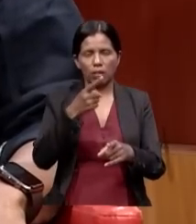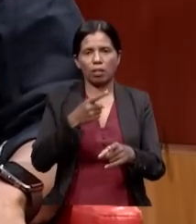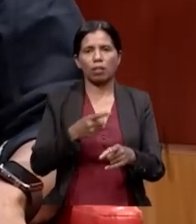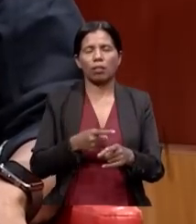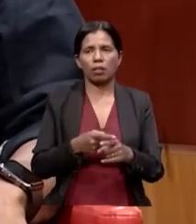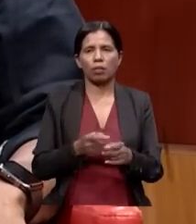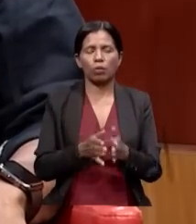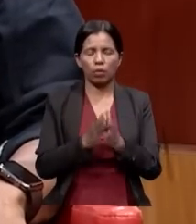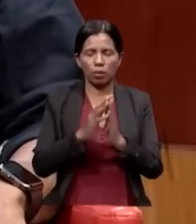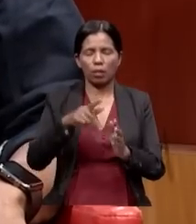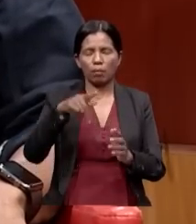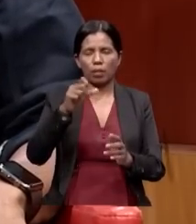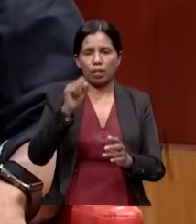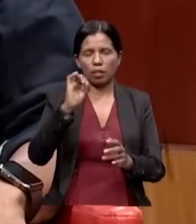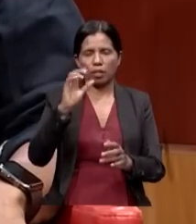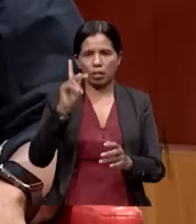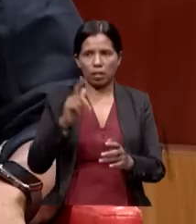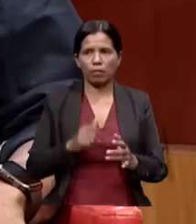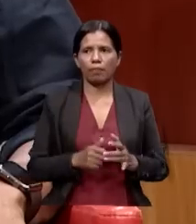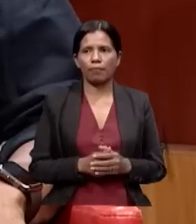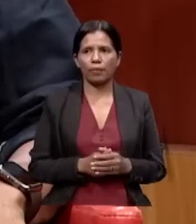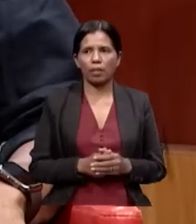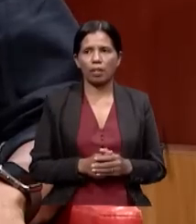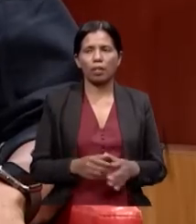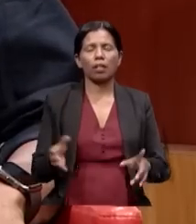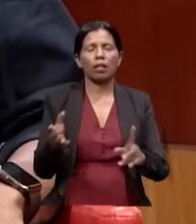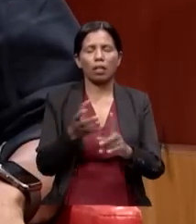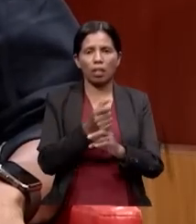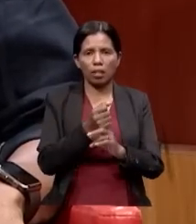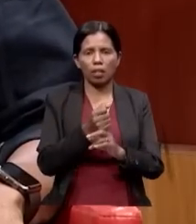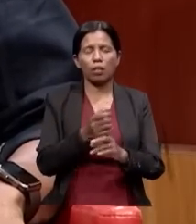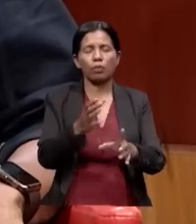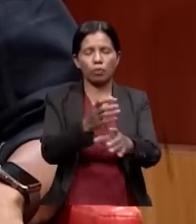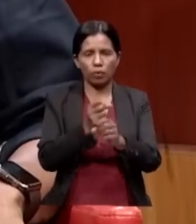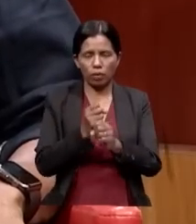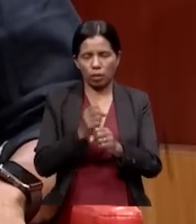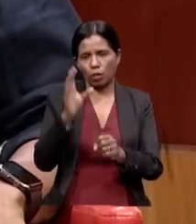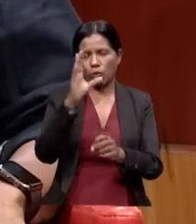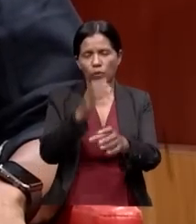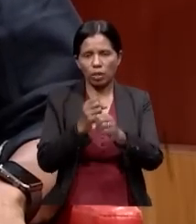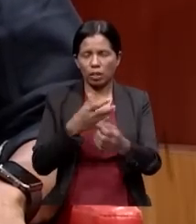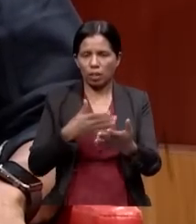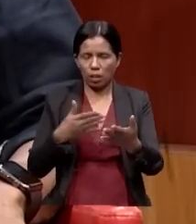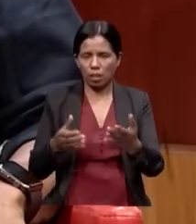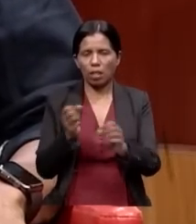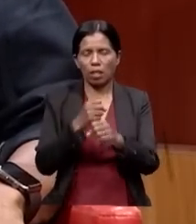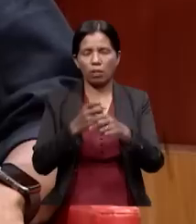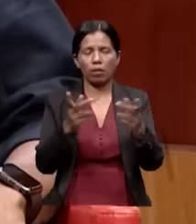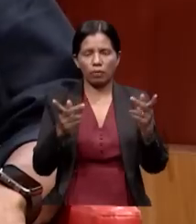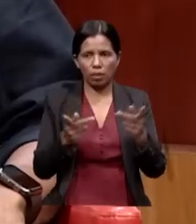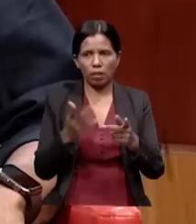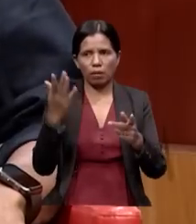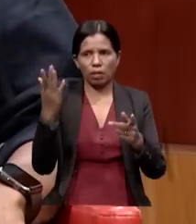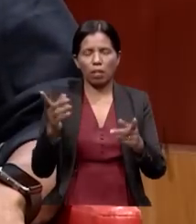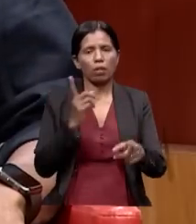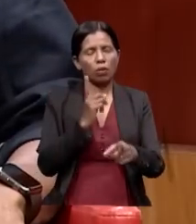Adjunto, Pesiglinha, busca aí de levemos que se irá barralo e a fato em refere, nem legal